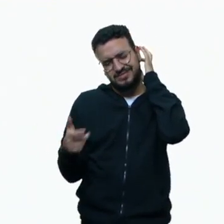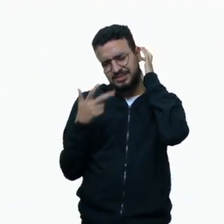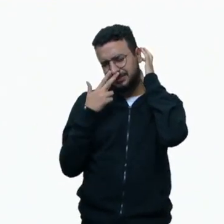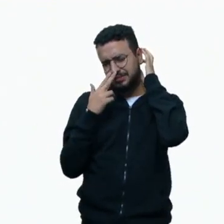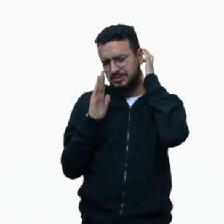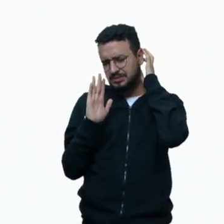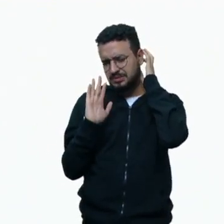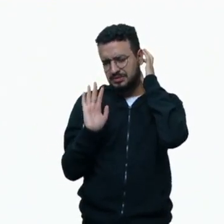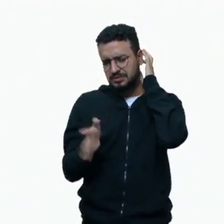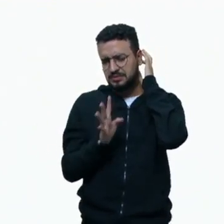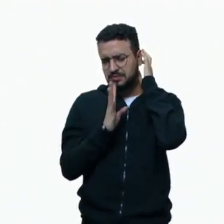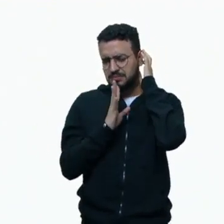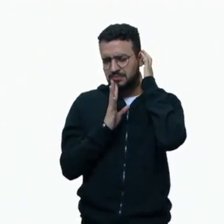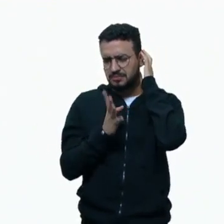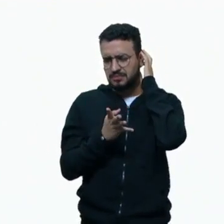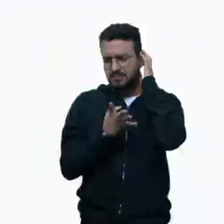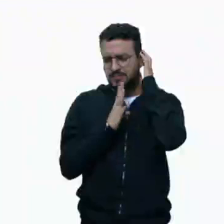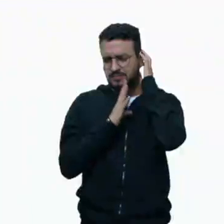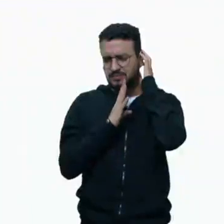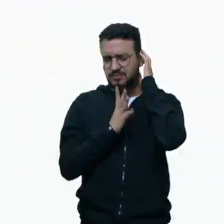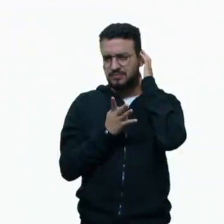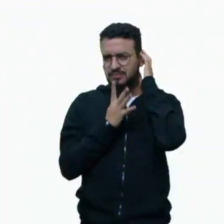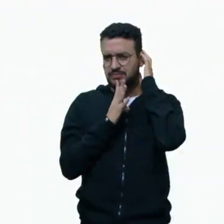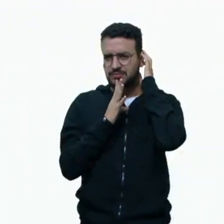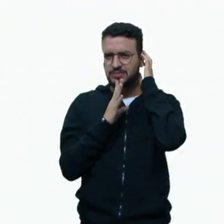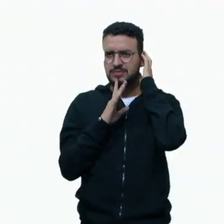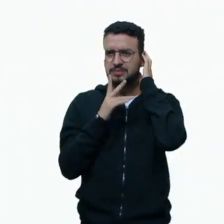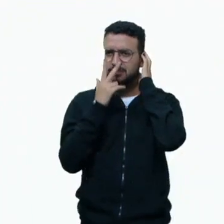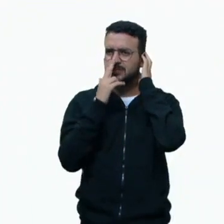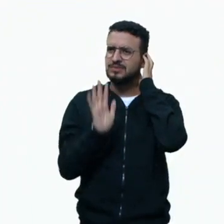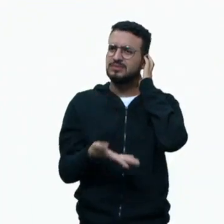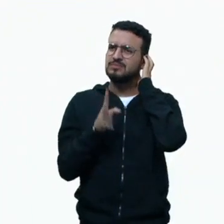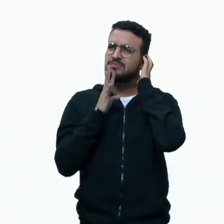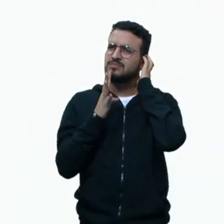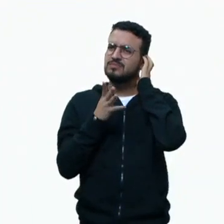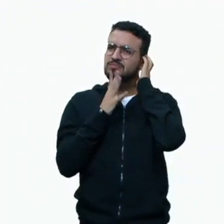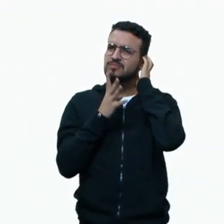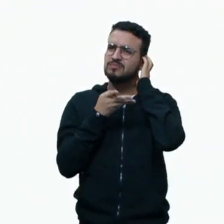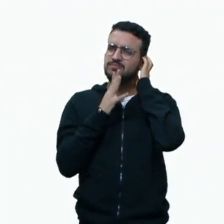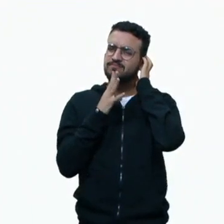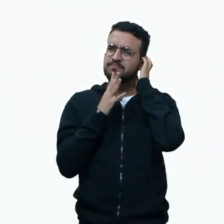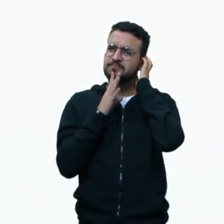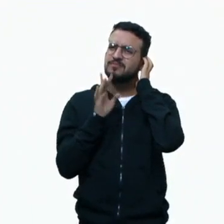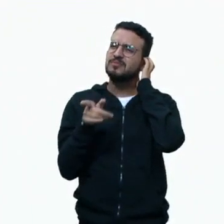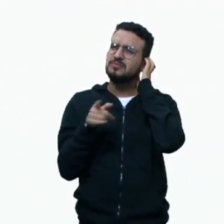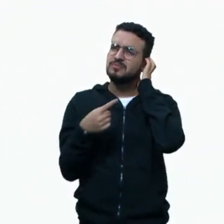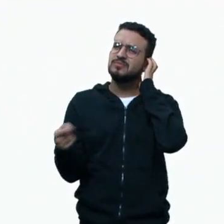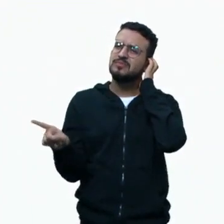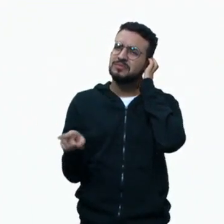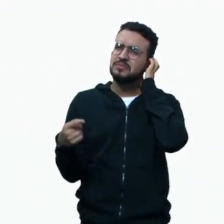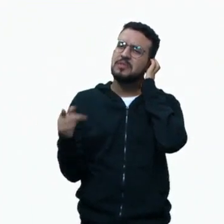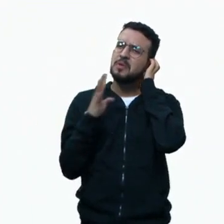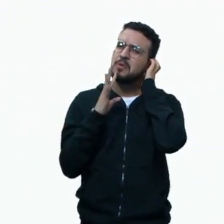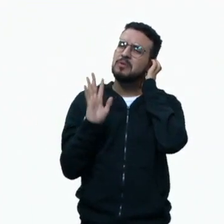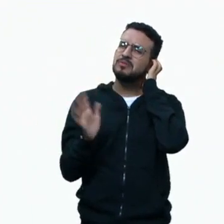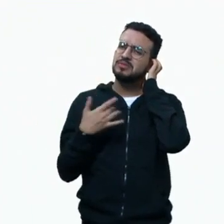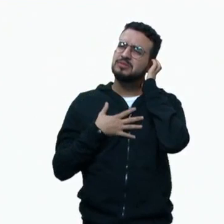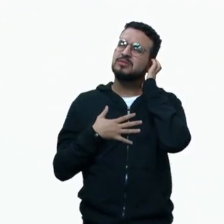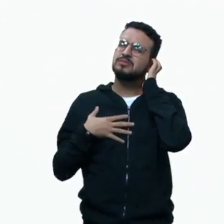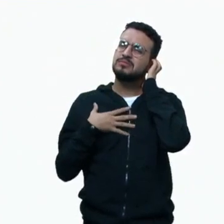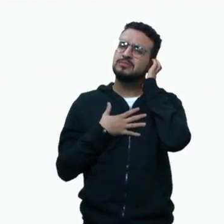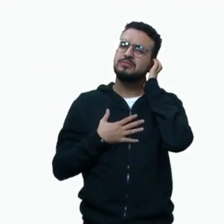já escutou ela alguma vez. Ah, acho que já escutei essa música, estou gostando